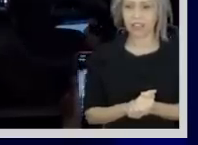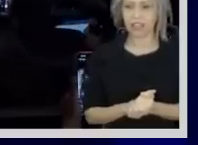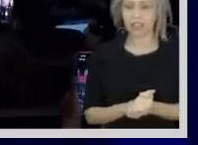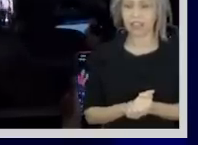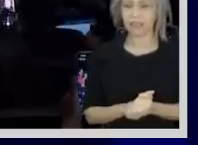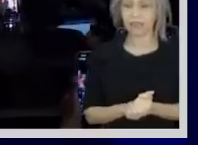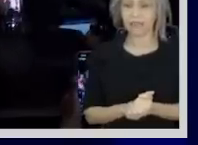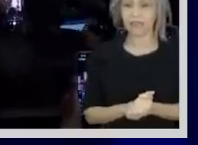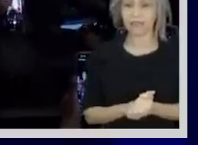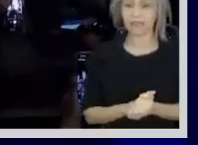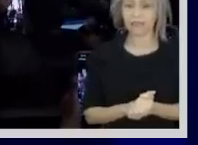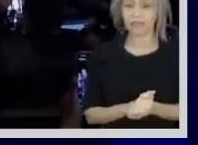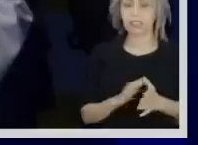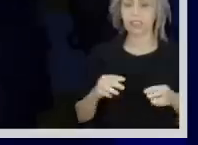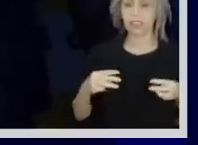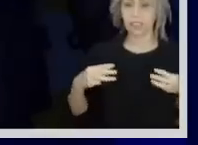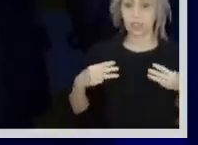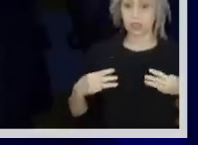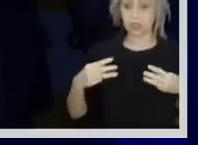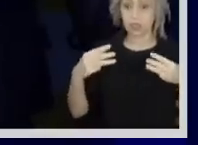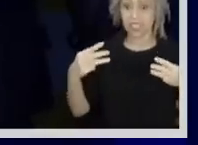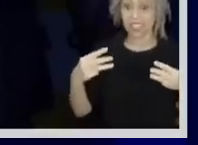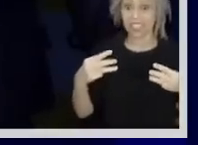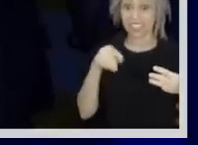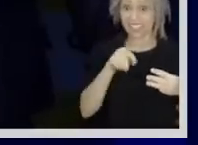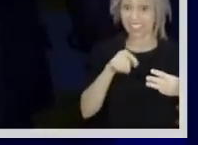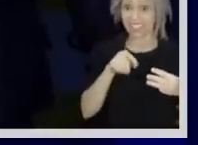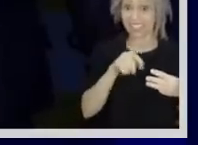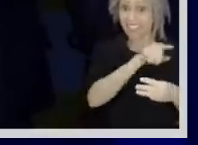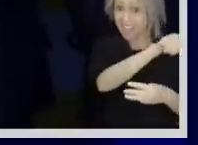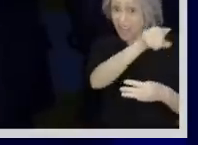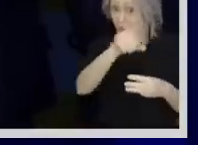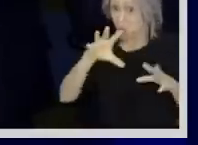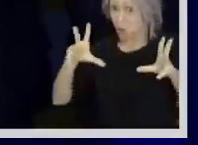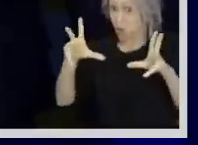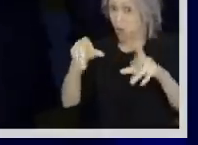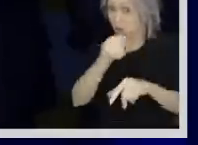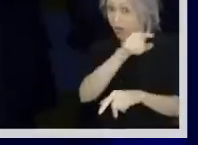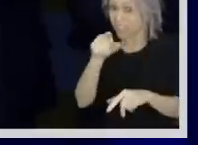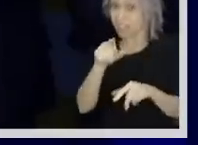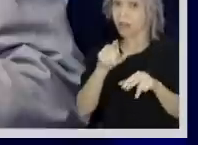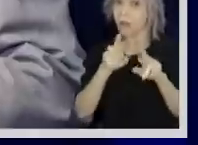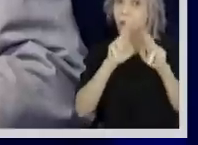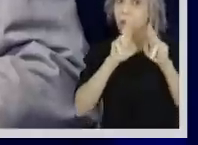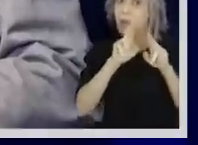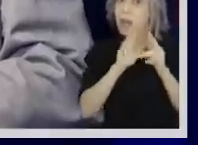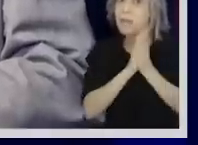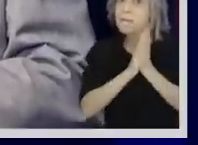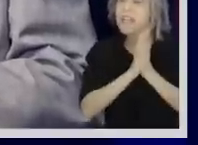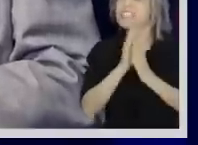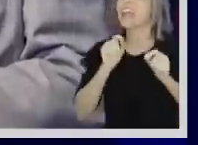ser concretizado aqui no nosso país, só que credibilidade, uma vez perdida, é muito difícil de conseguir. Tudo bem, nós